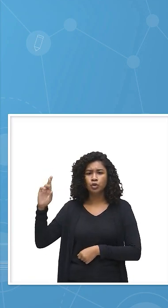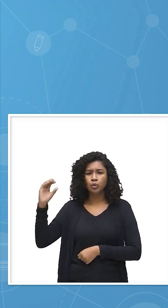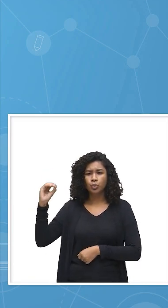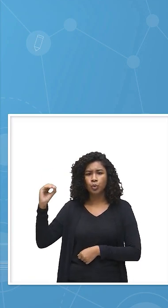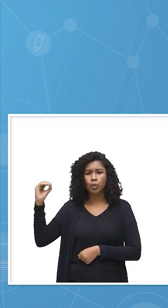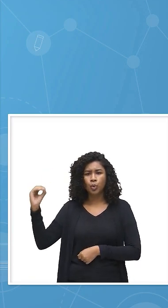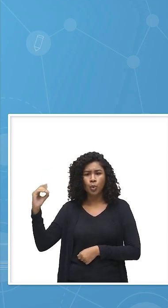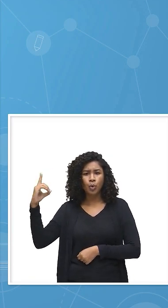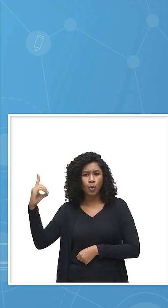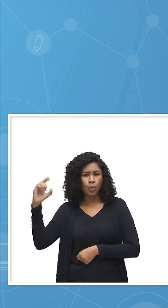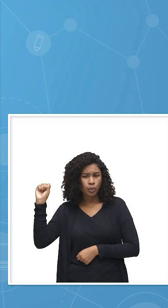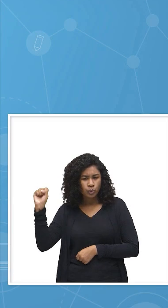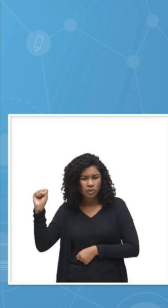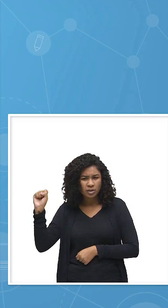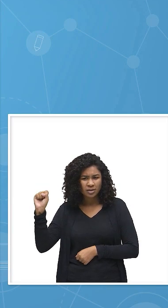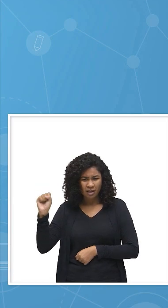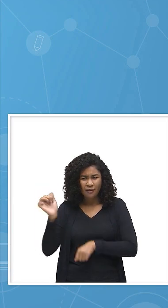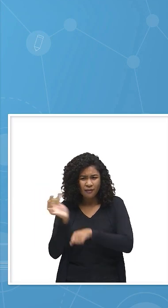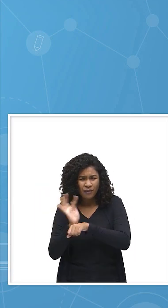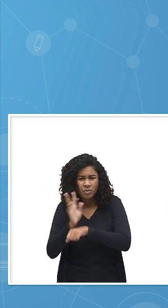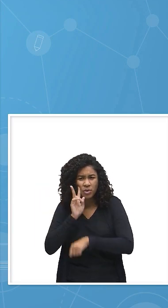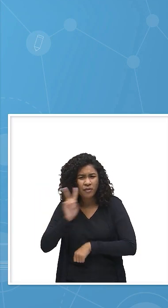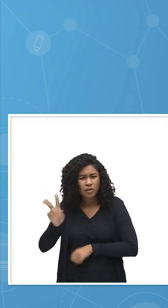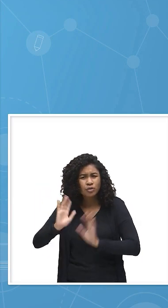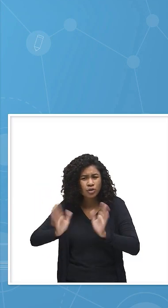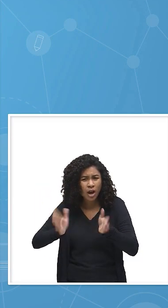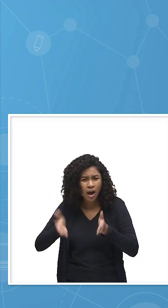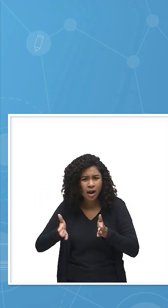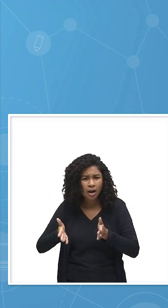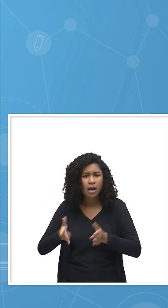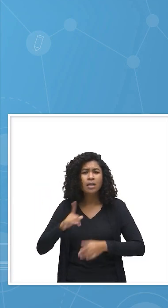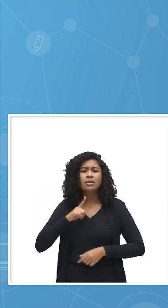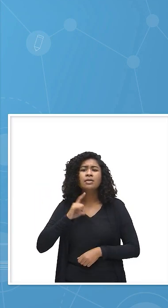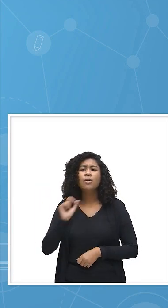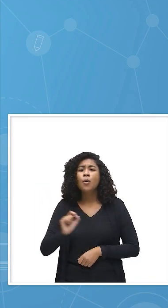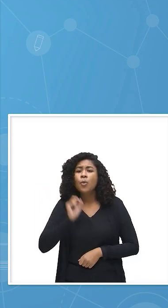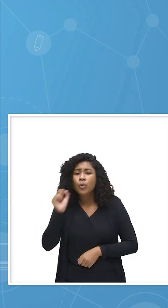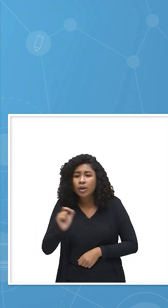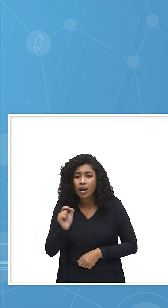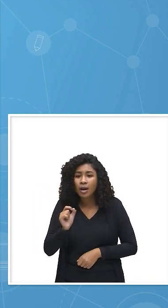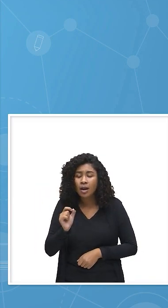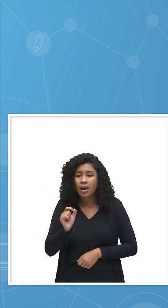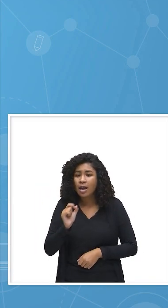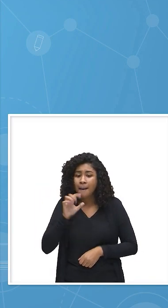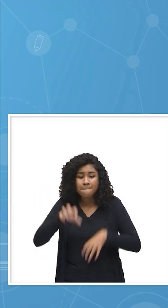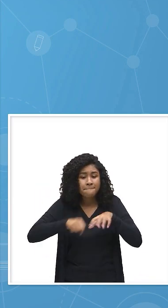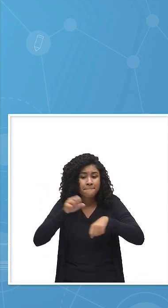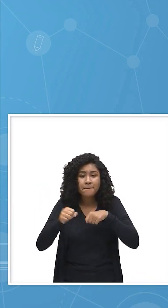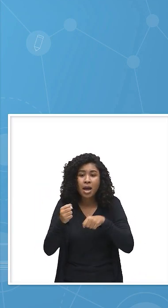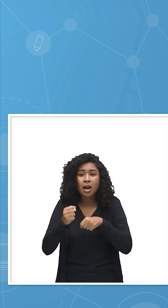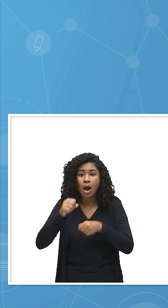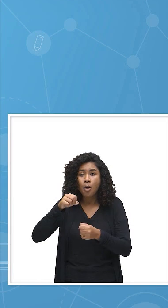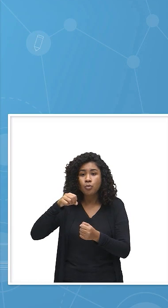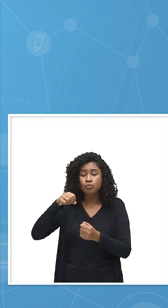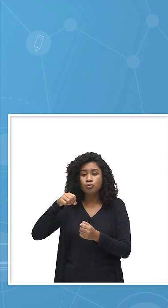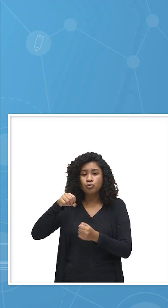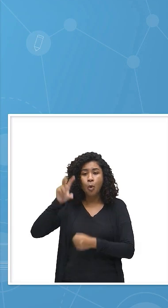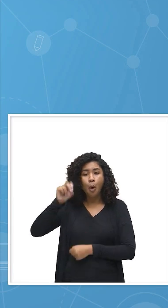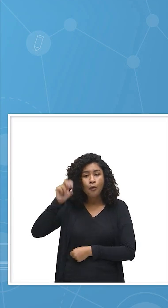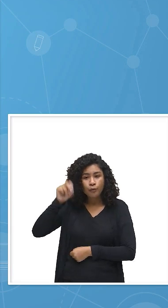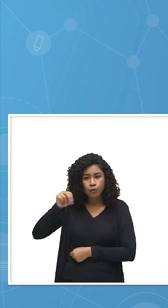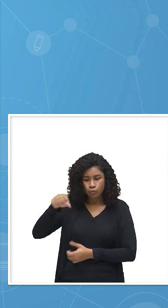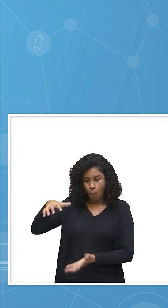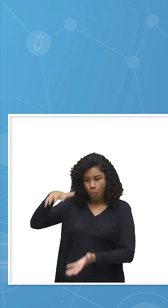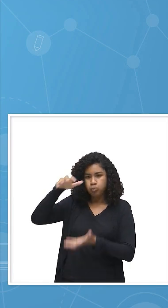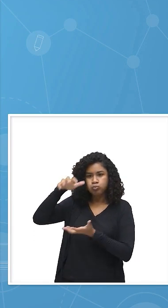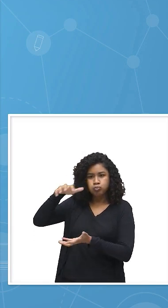desespero por alimento? Por fim, o pai consegue um pouquinho só do ovo. Então aquilo, gente, é muito parecido com a realidade. É claro